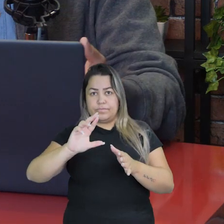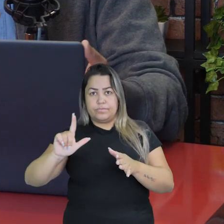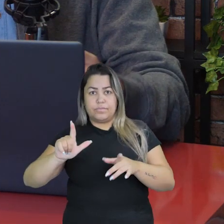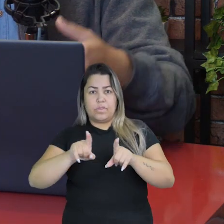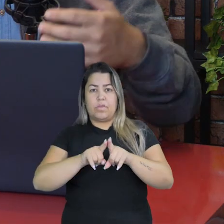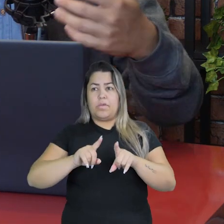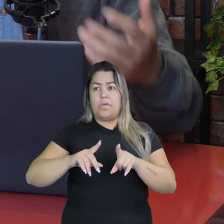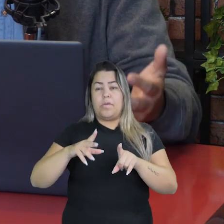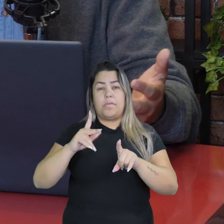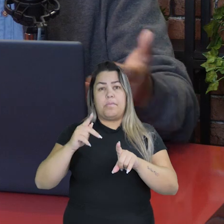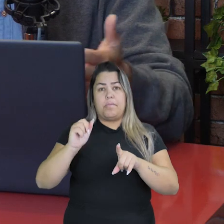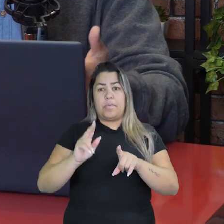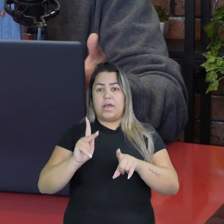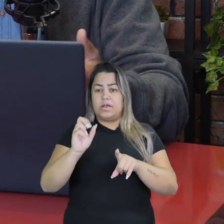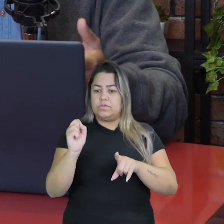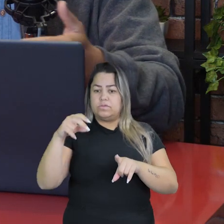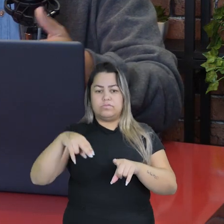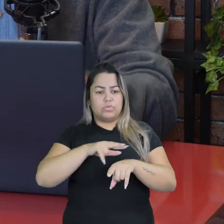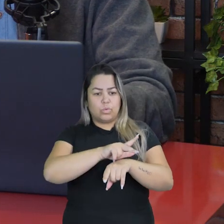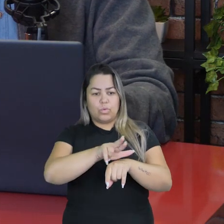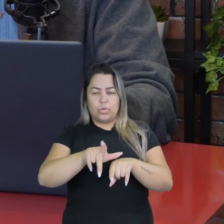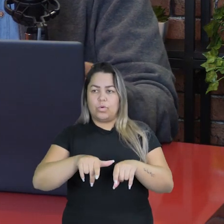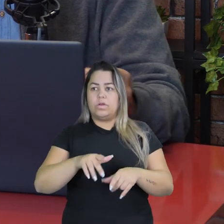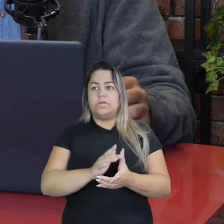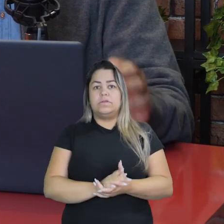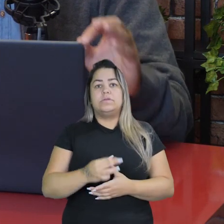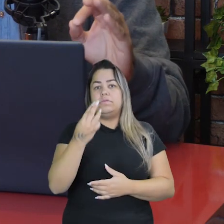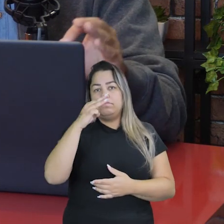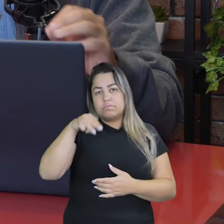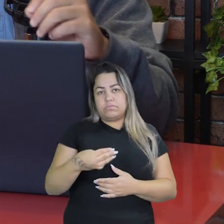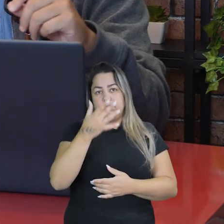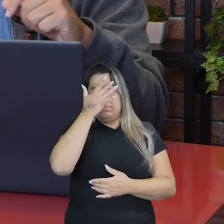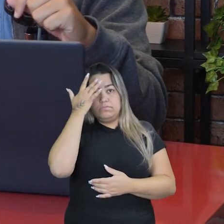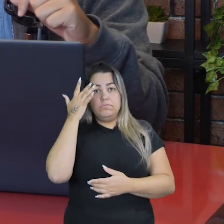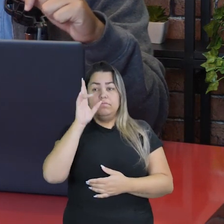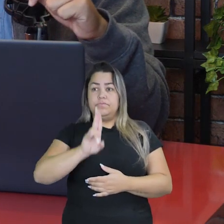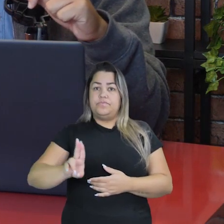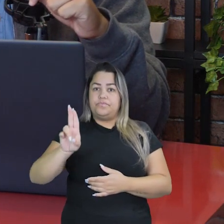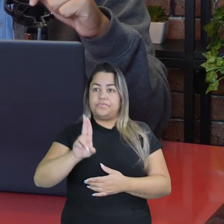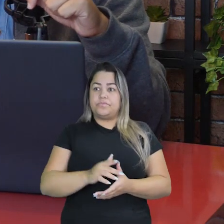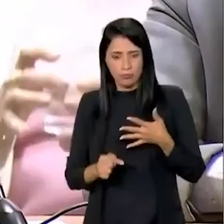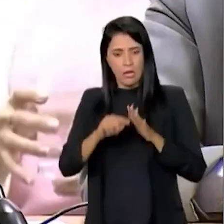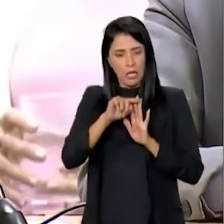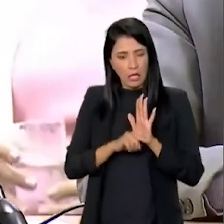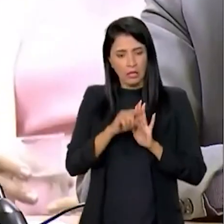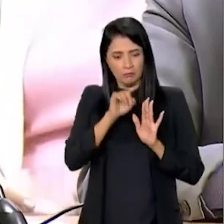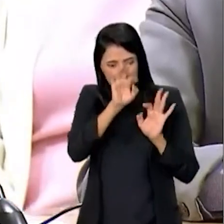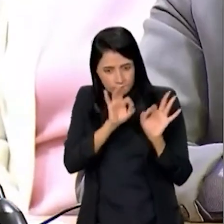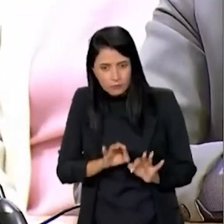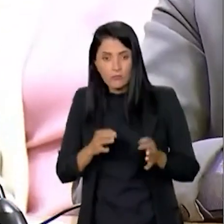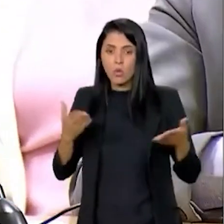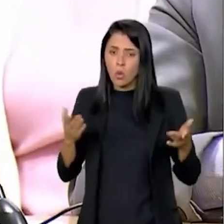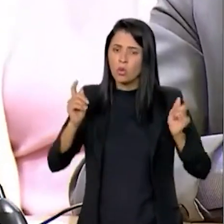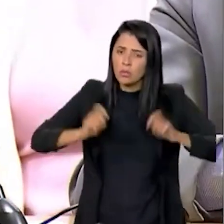de Parkinson, glaucoma e rinite, o que vai beneficiar pelo menos 3 milhões de usuários. Hoje nós